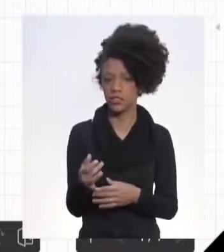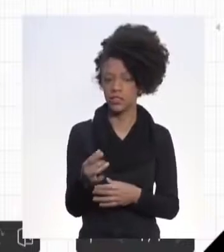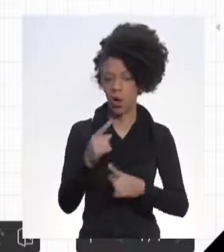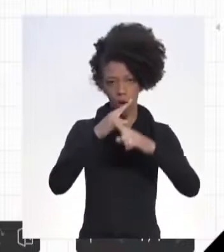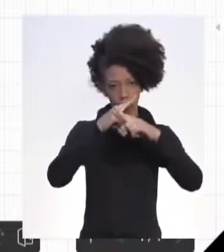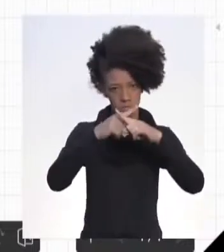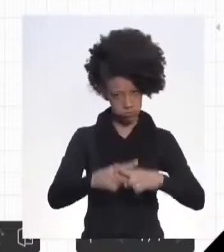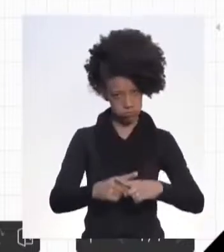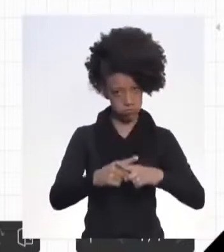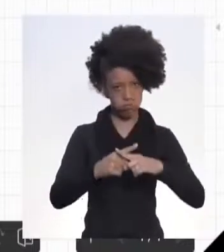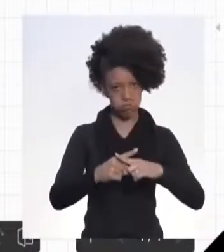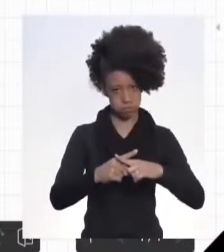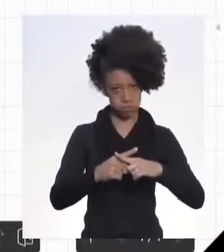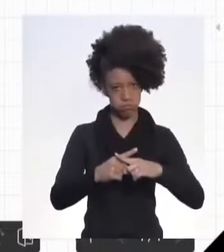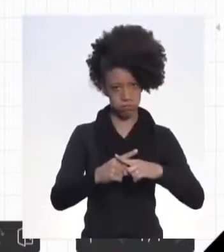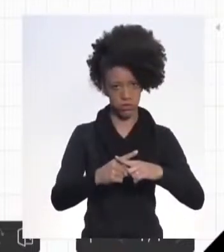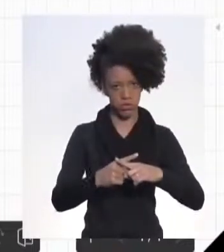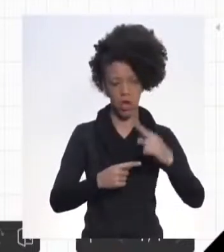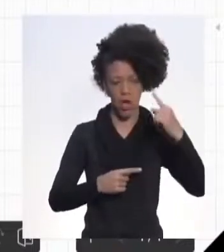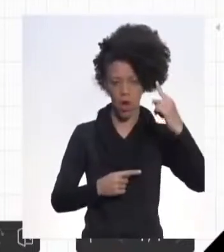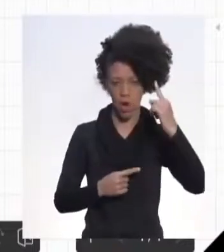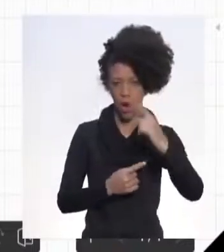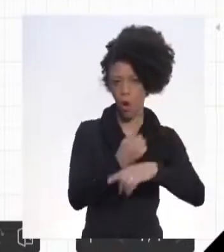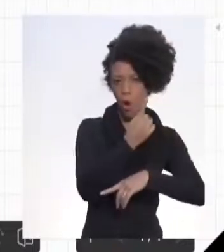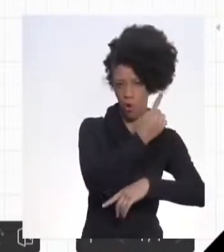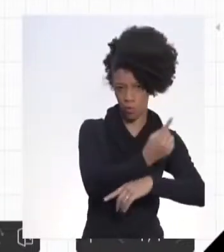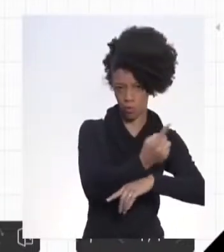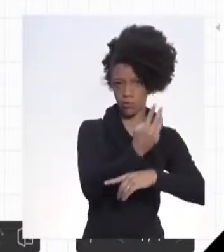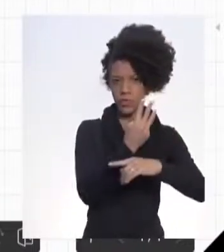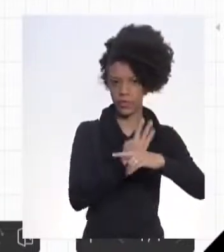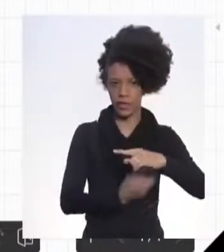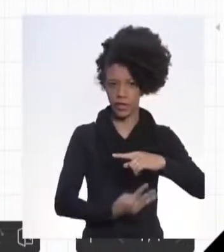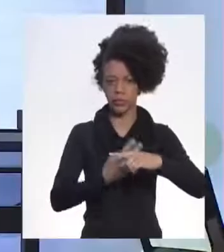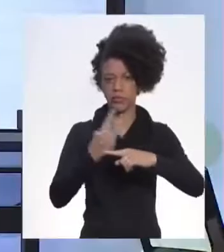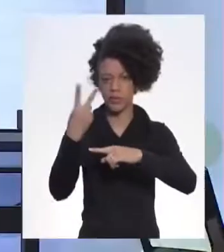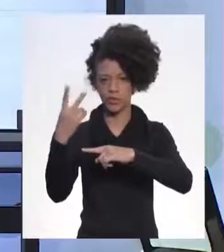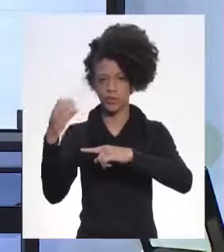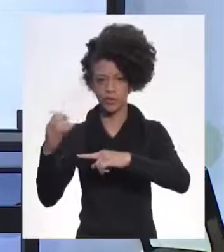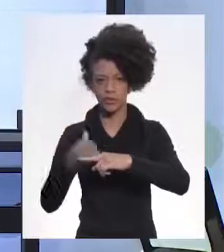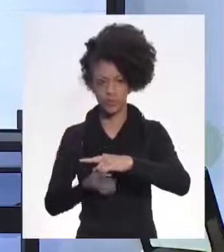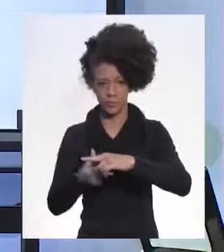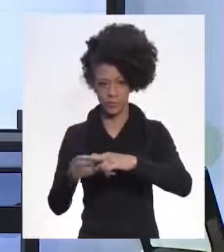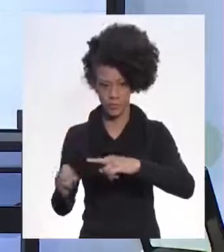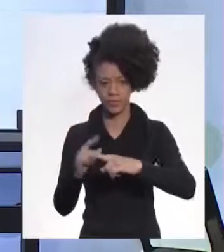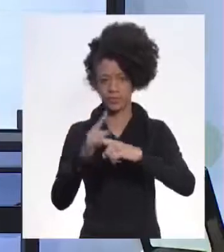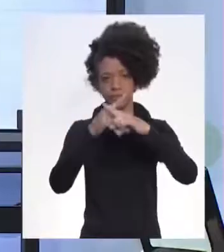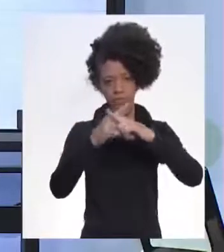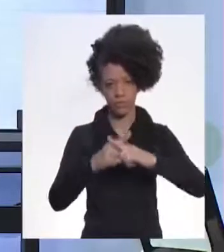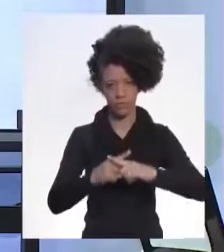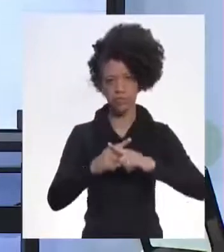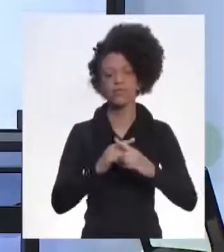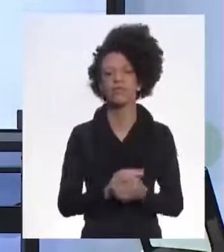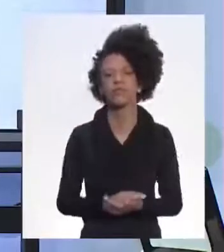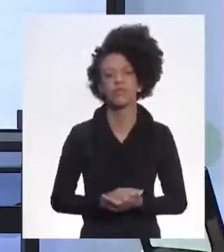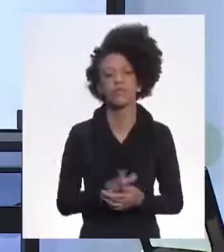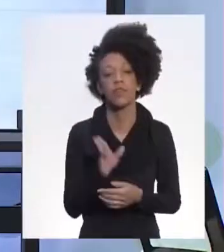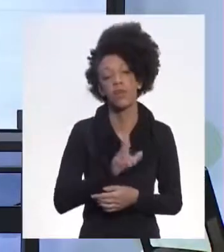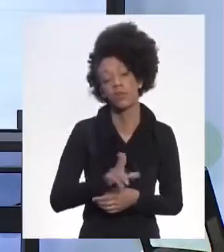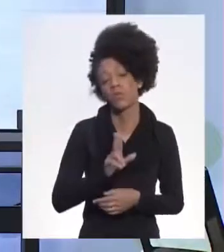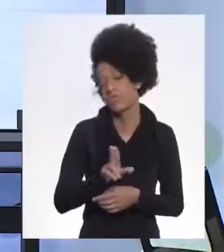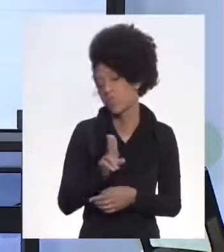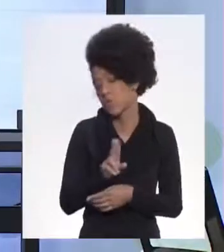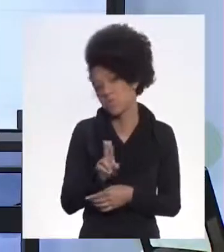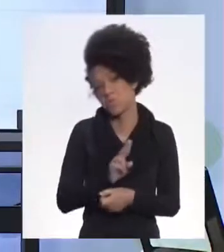aquela multiplicação em cruz, multiplicação em x, multiplicar meio por extremos, usa um nome aí que